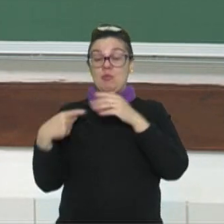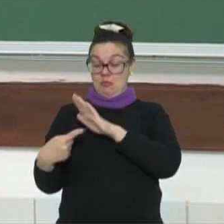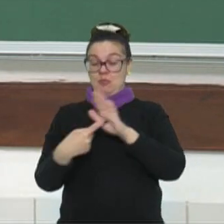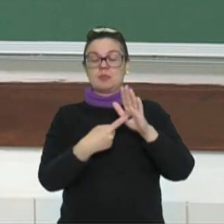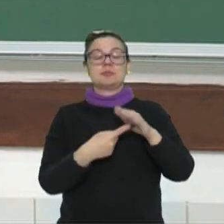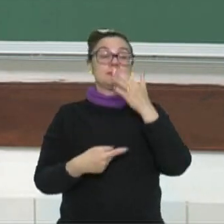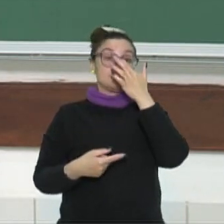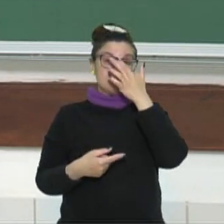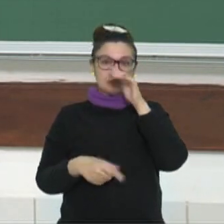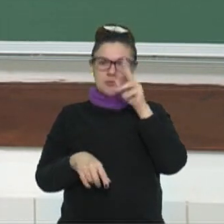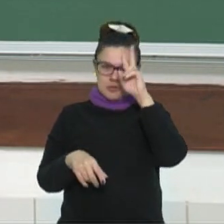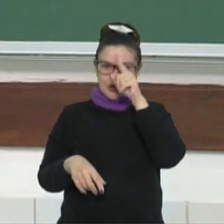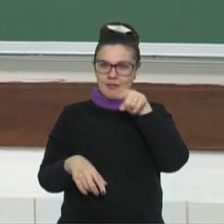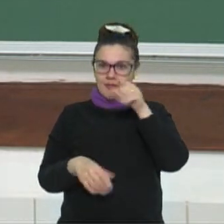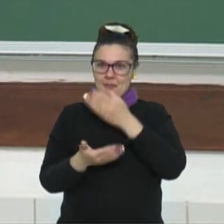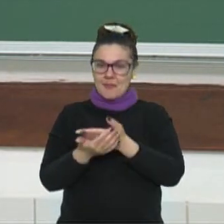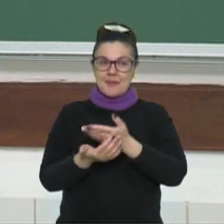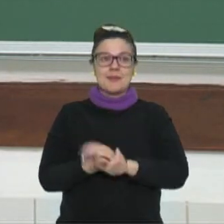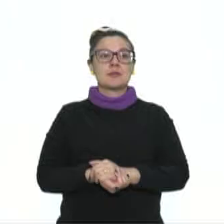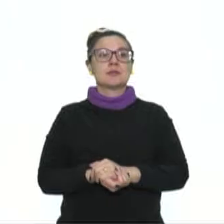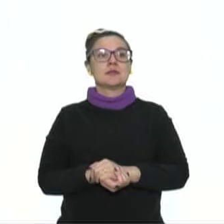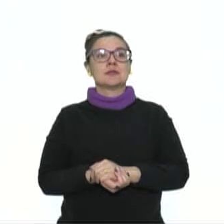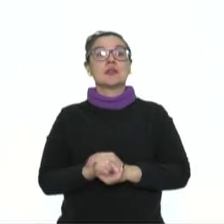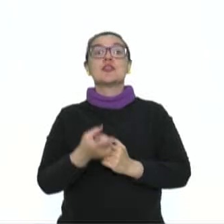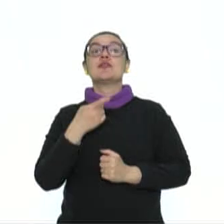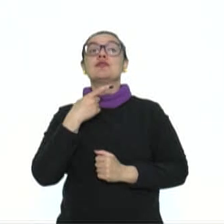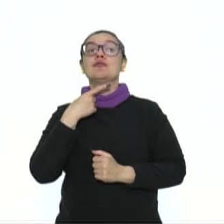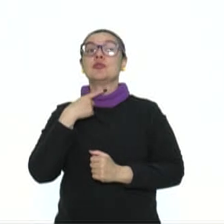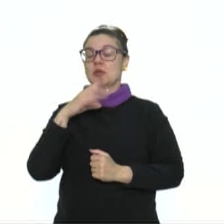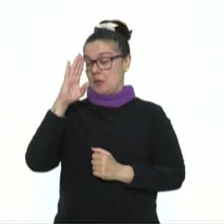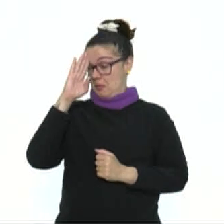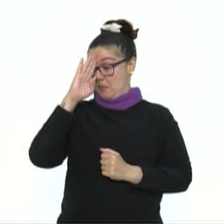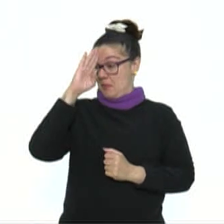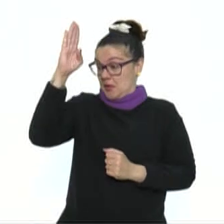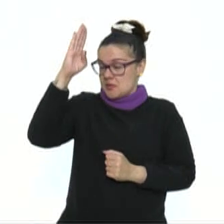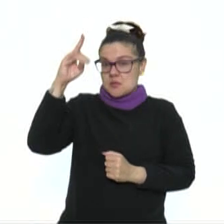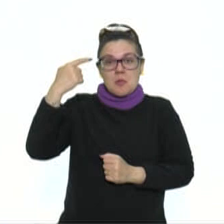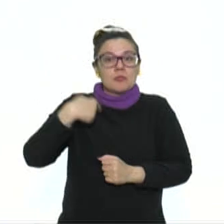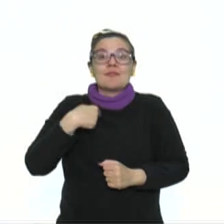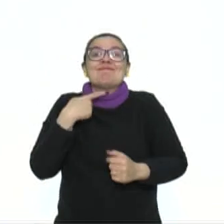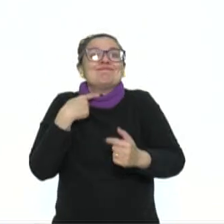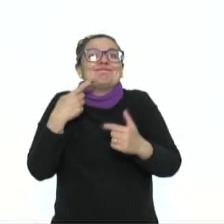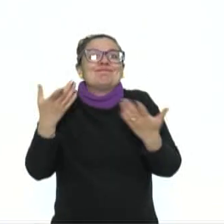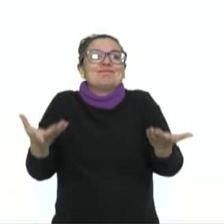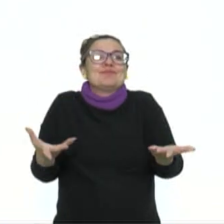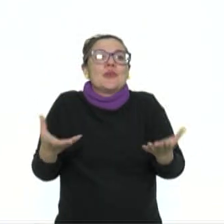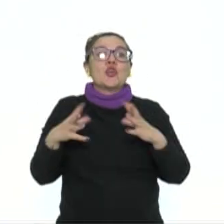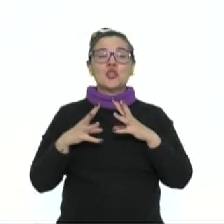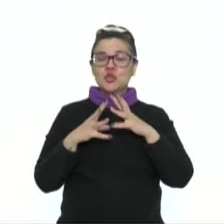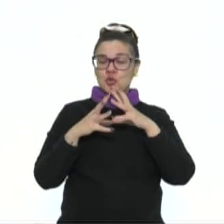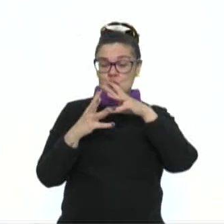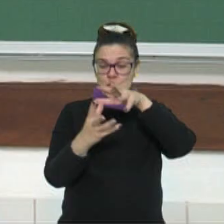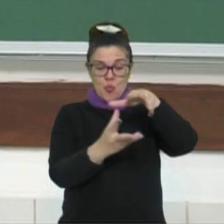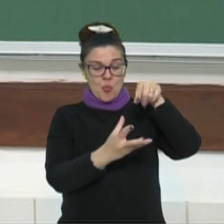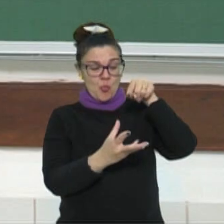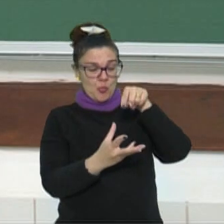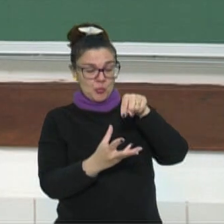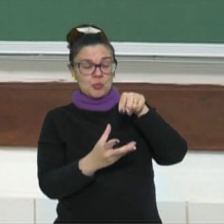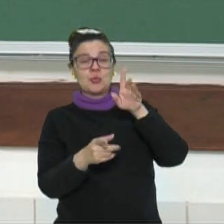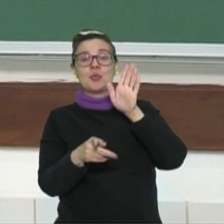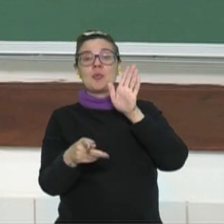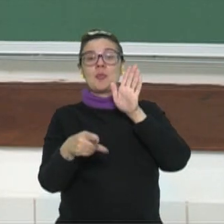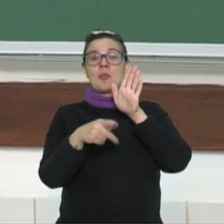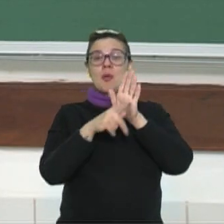representação. Lembra disso nas aulas? Vontade, princípio irracional que domina o mundo, ou seja, o mundo é totalmente